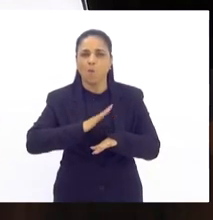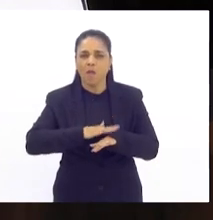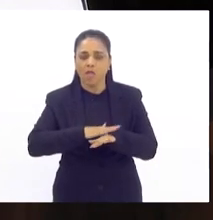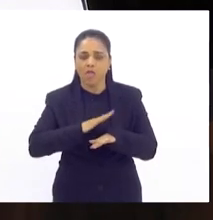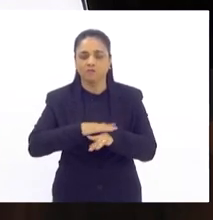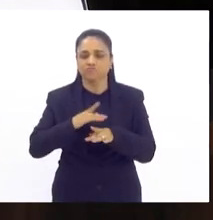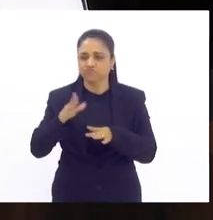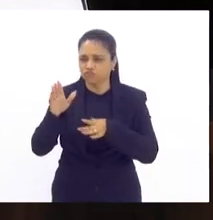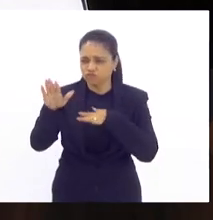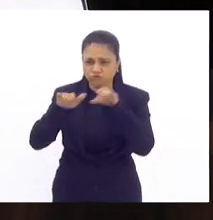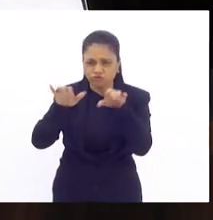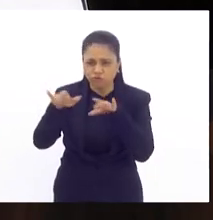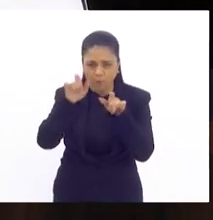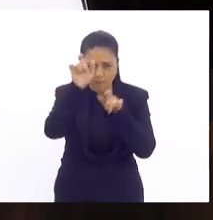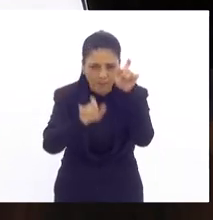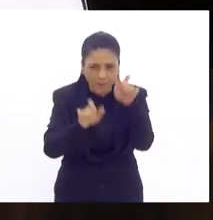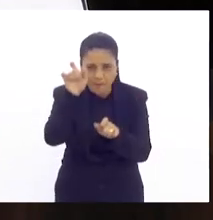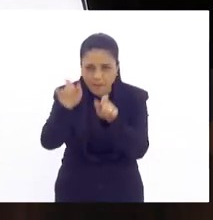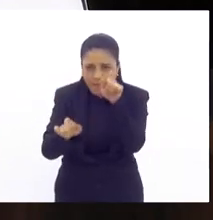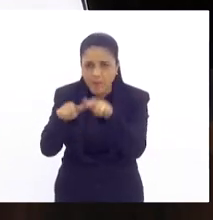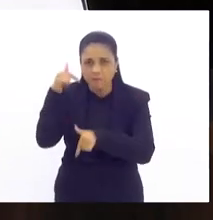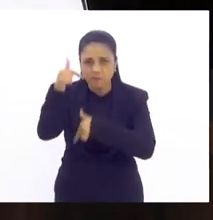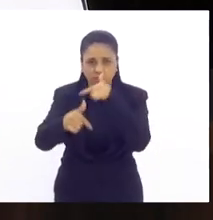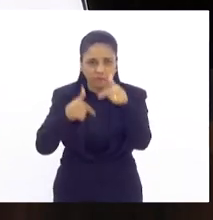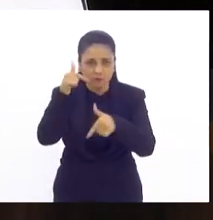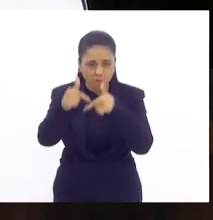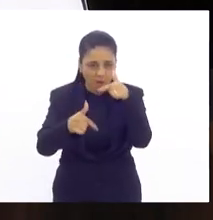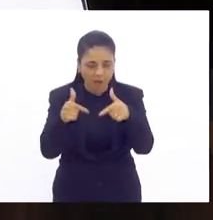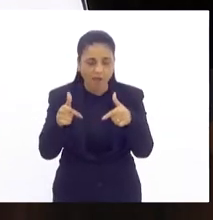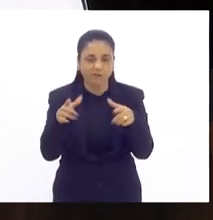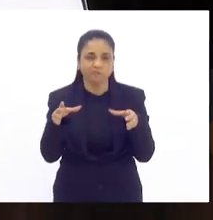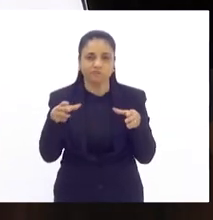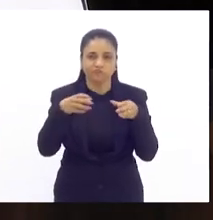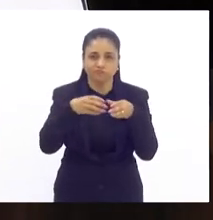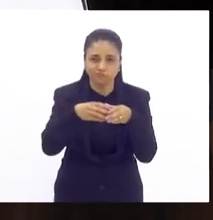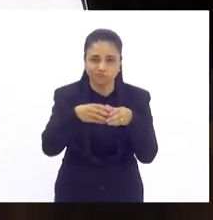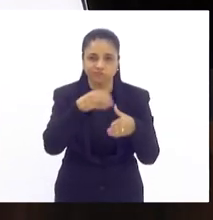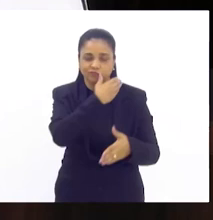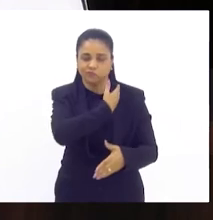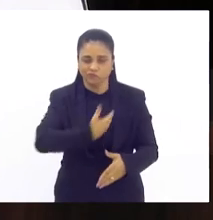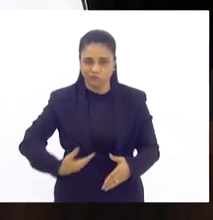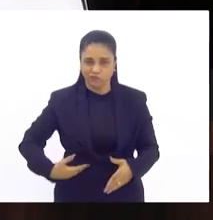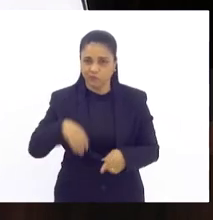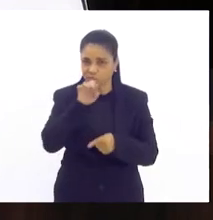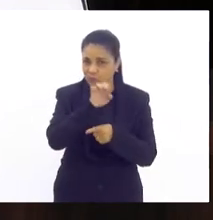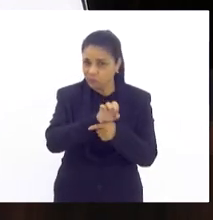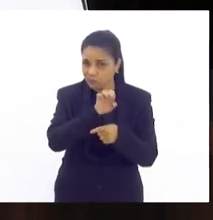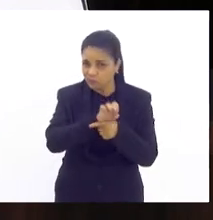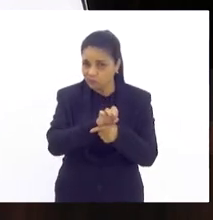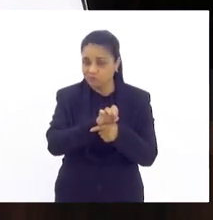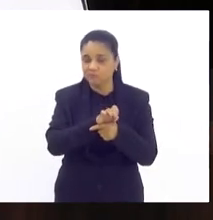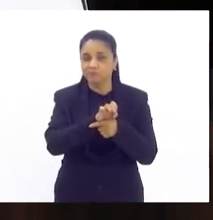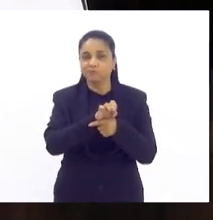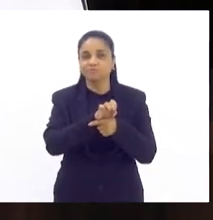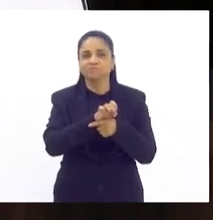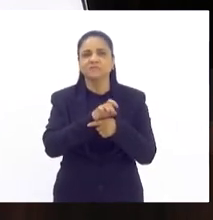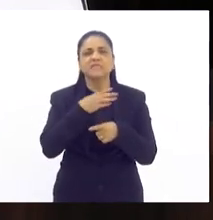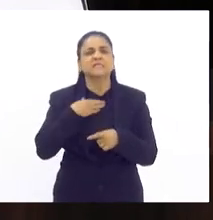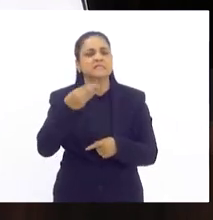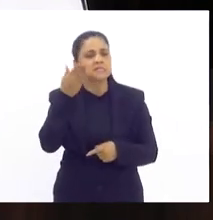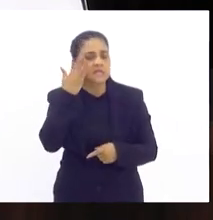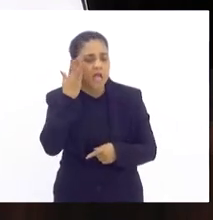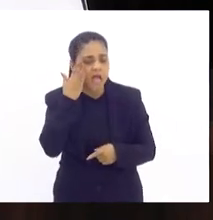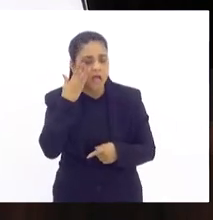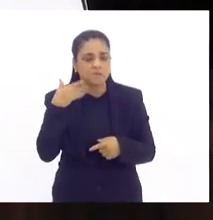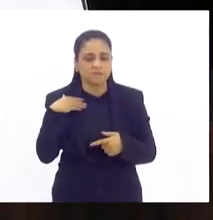mutirão operacional feito pelo governo do Estado. E só quem esteve lá, como o